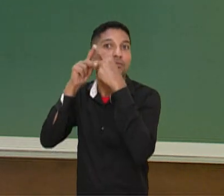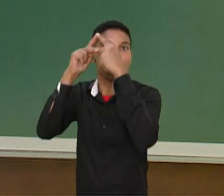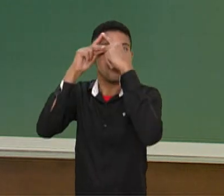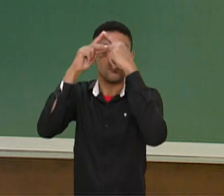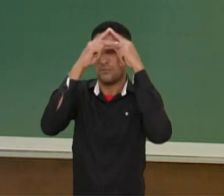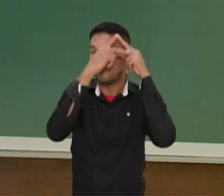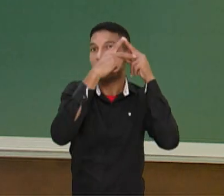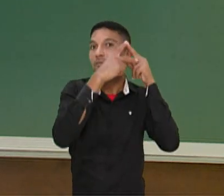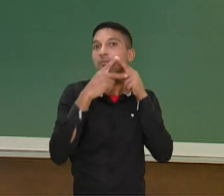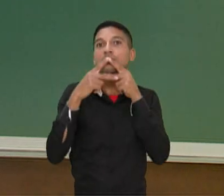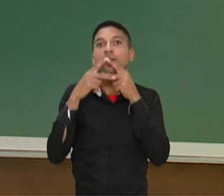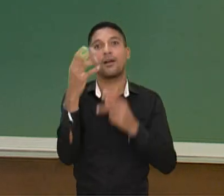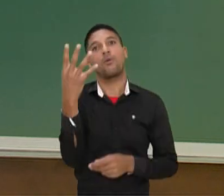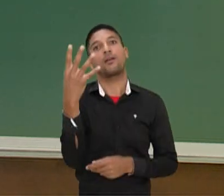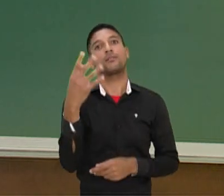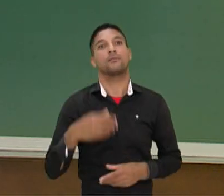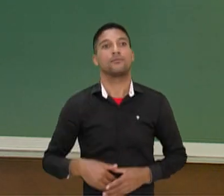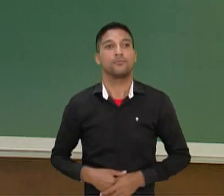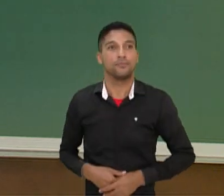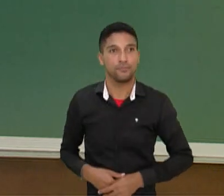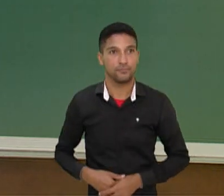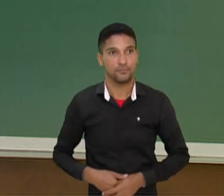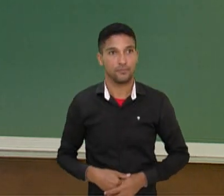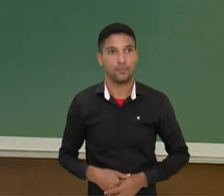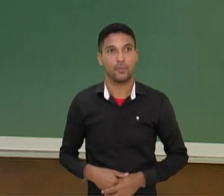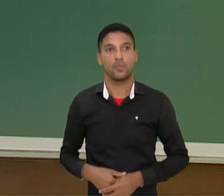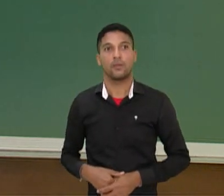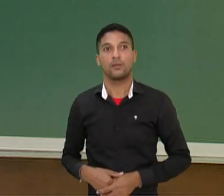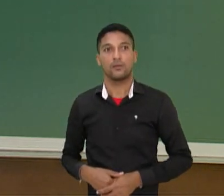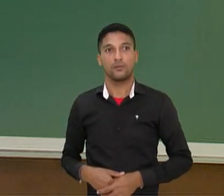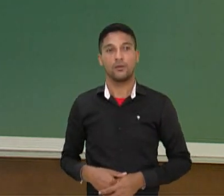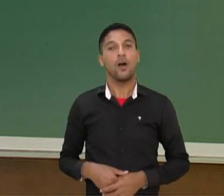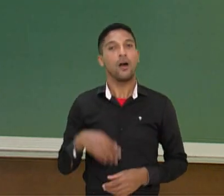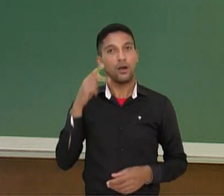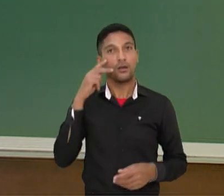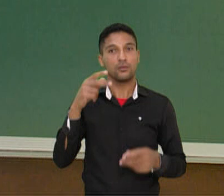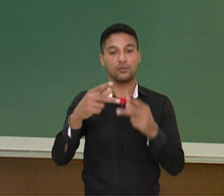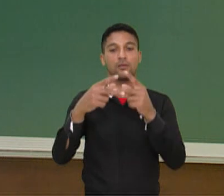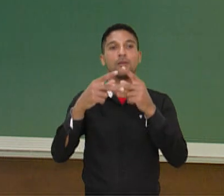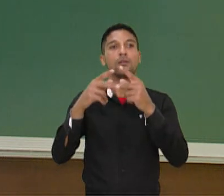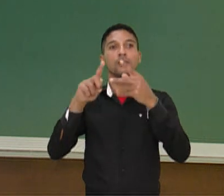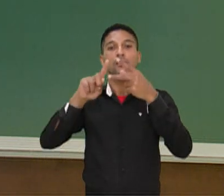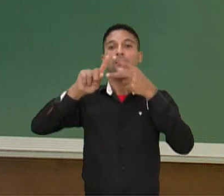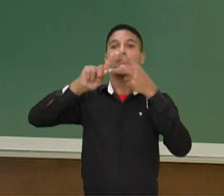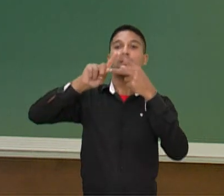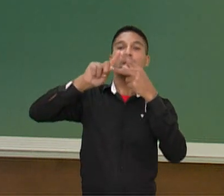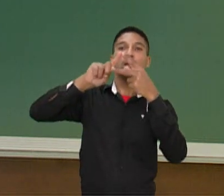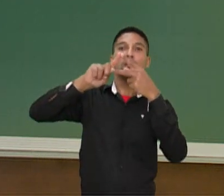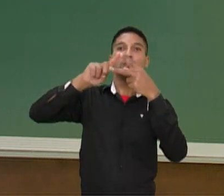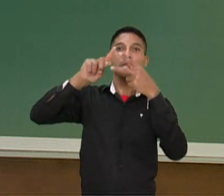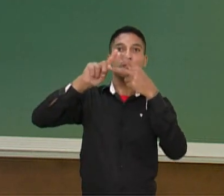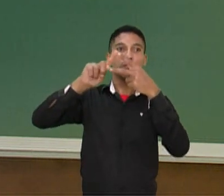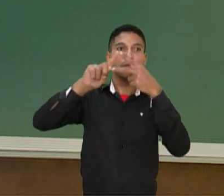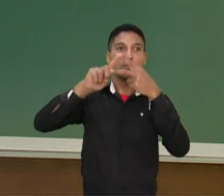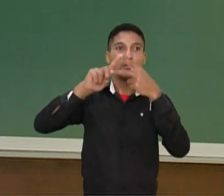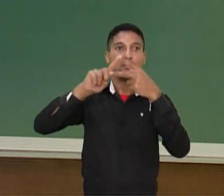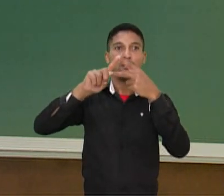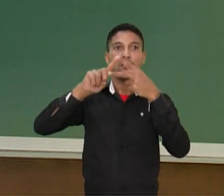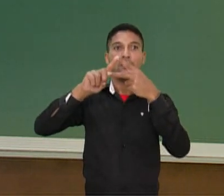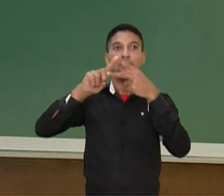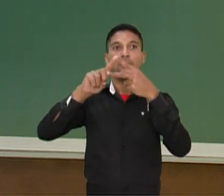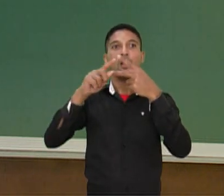ok? Vem aqui comigo. O triângulo 1, se você somar esses ângulos internos